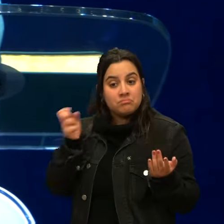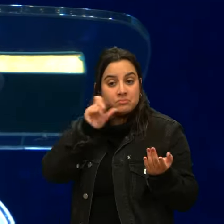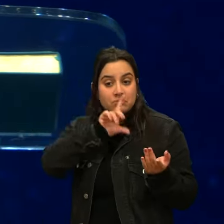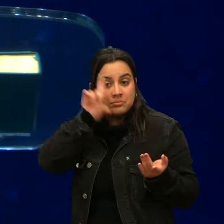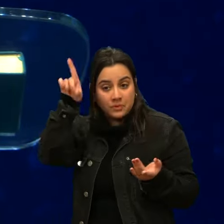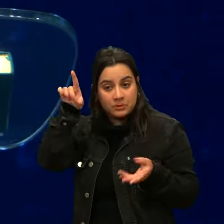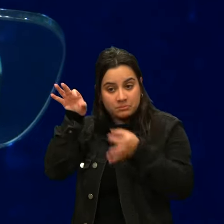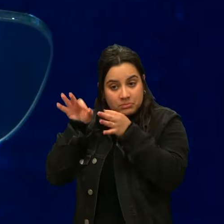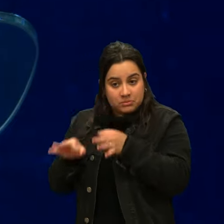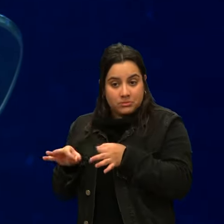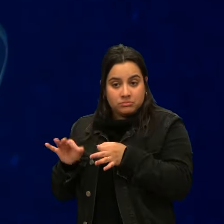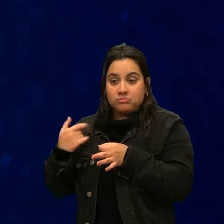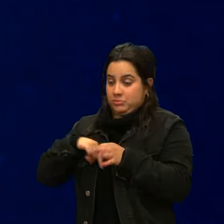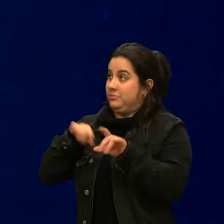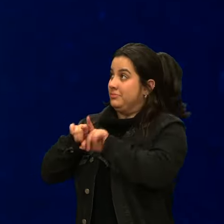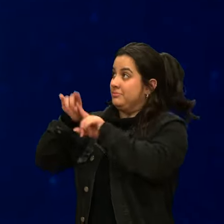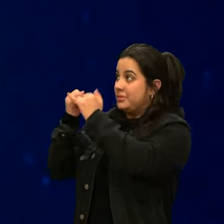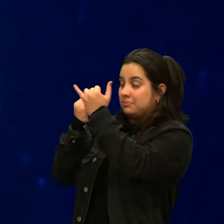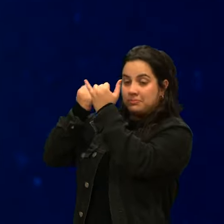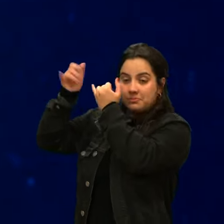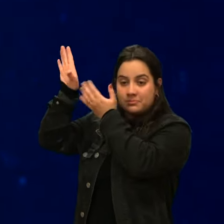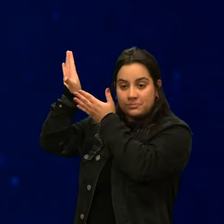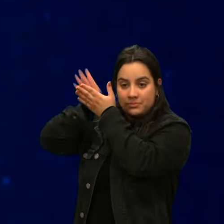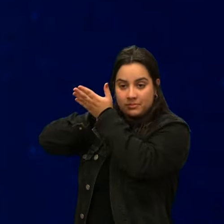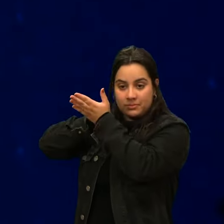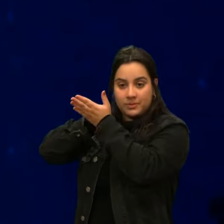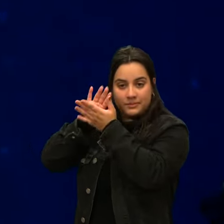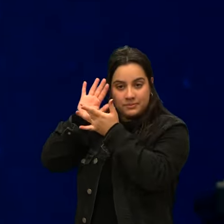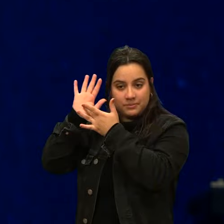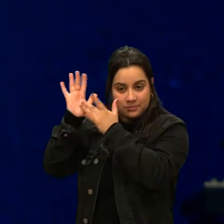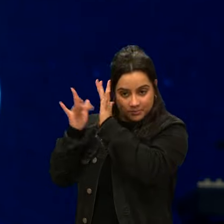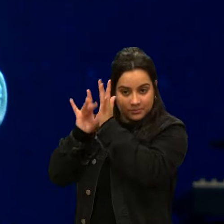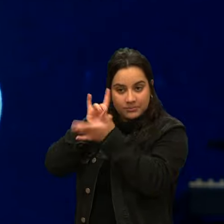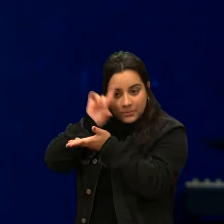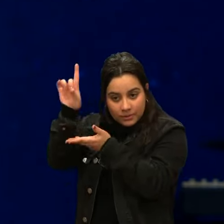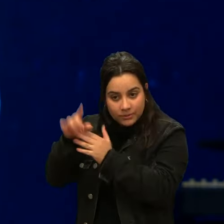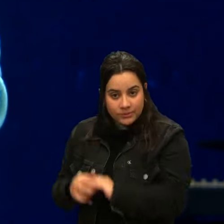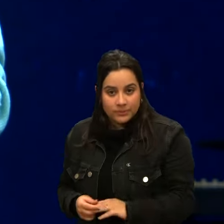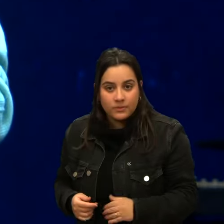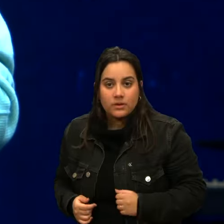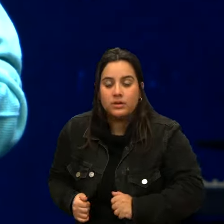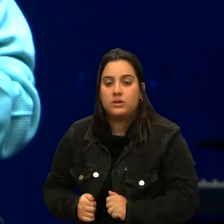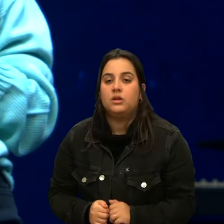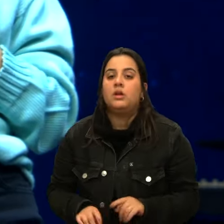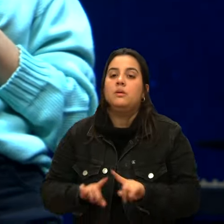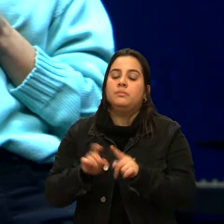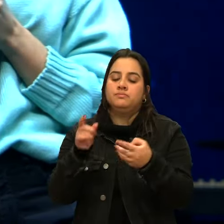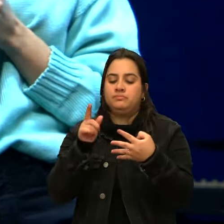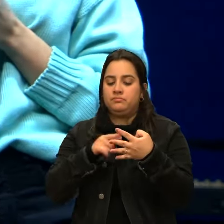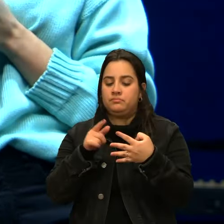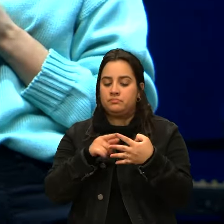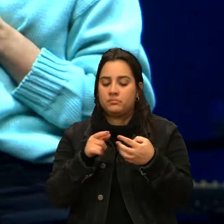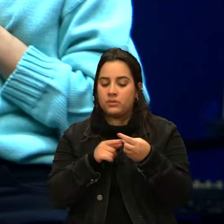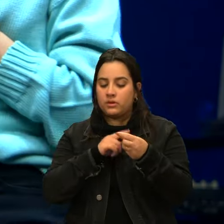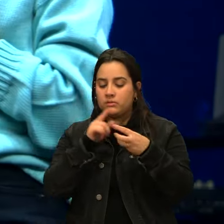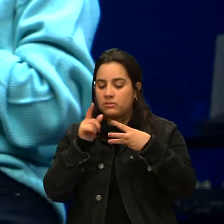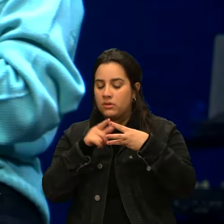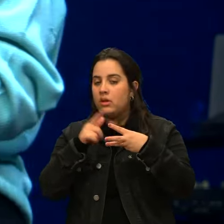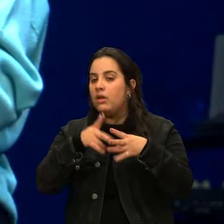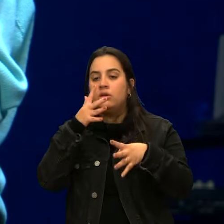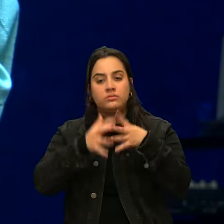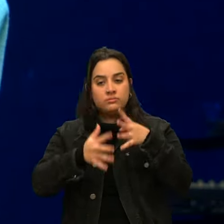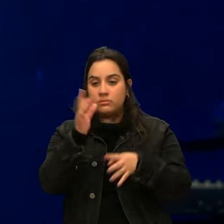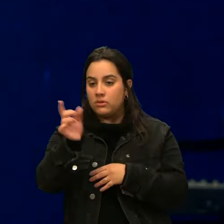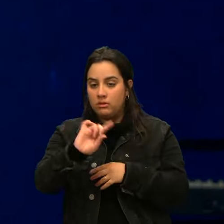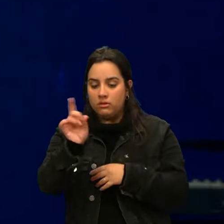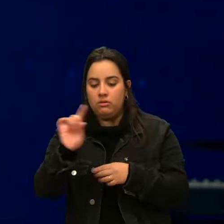então a gente também vai ser assim. Só que para isso, depois de você decidir não se distrair com as coisas, depois